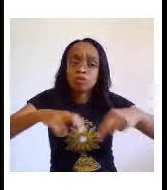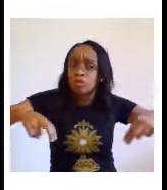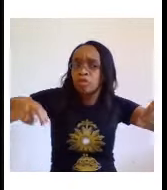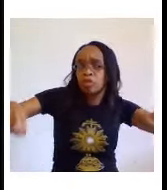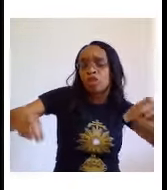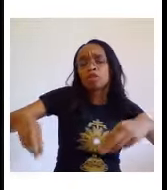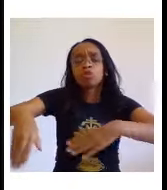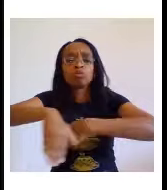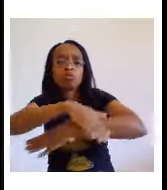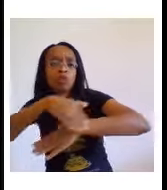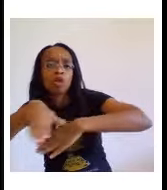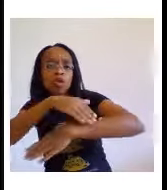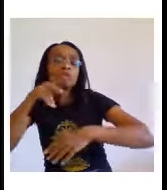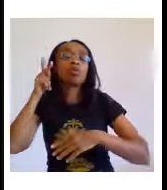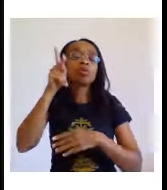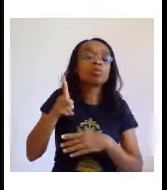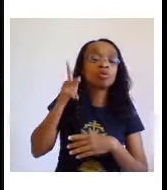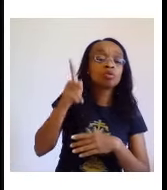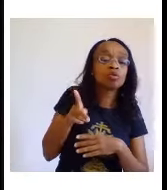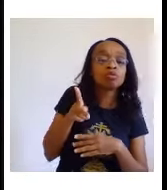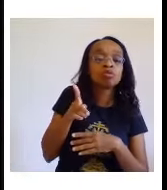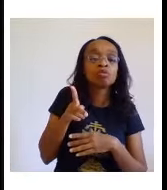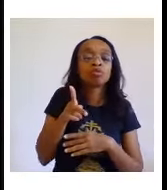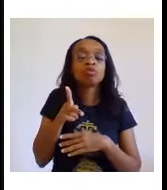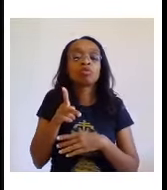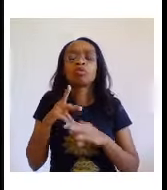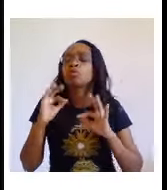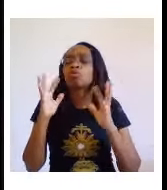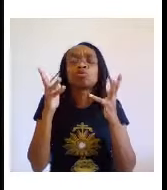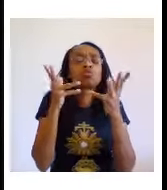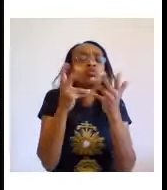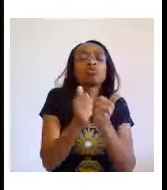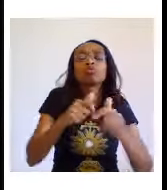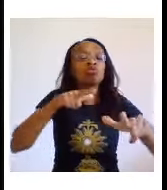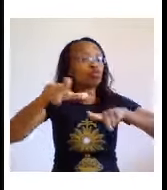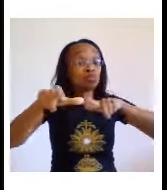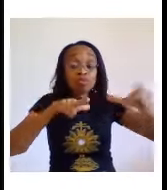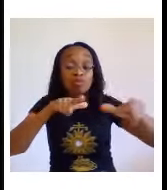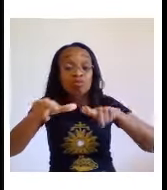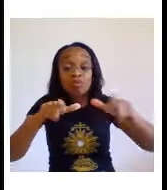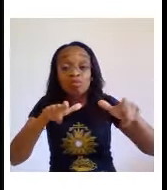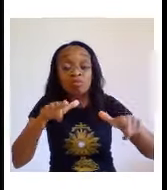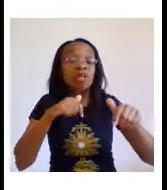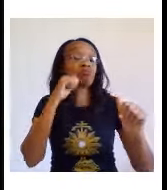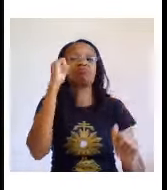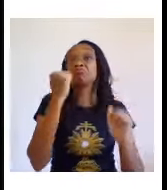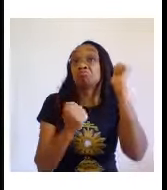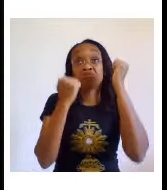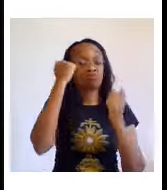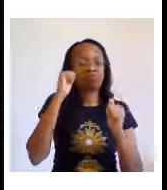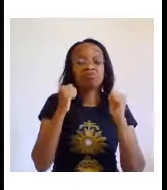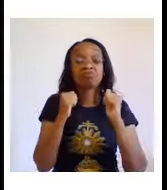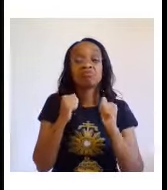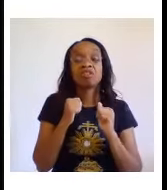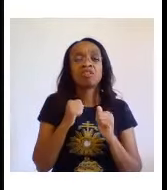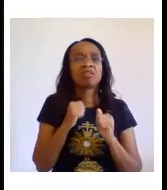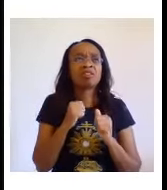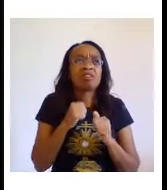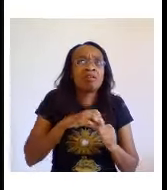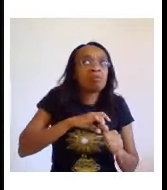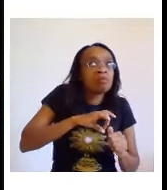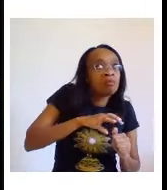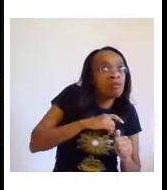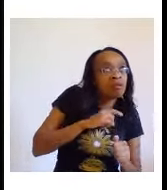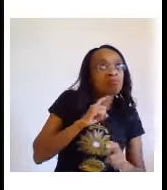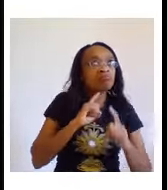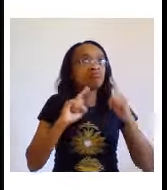domingo, na rua, na nossa pastoral, no nosso trabalho, e aí comece a falar com medo, com